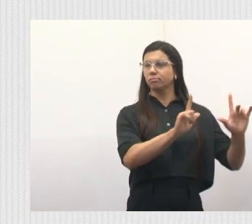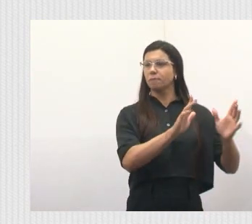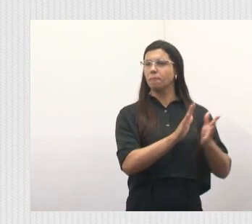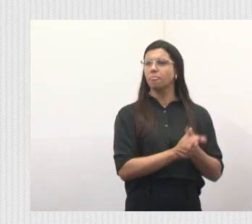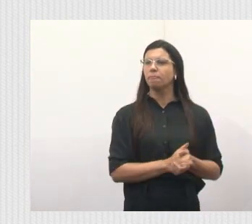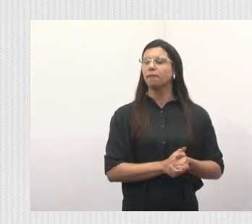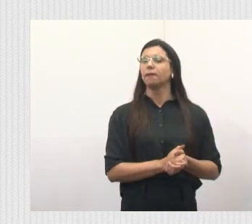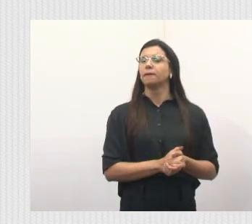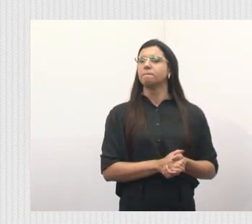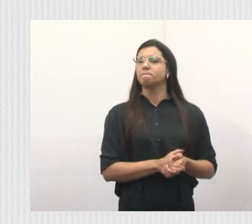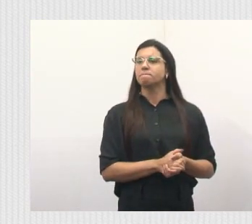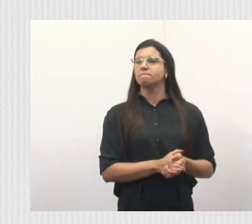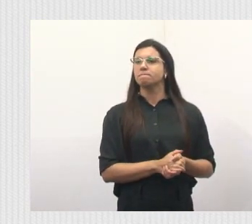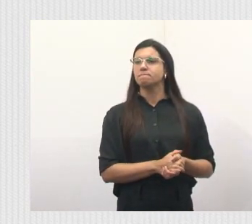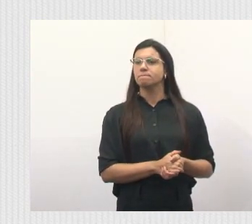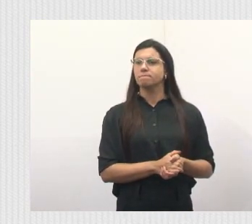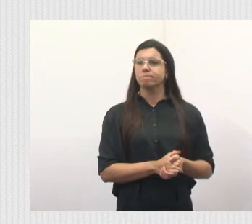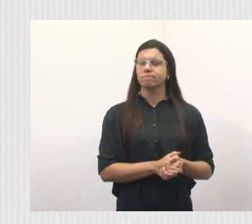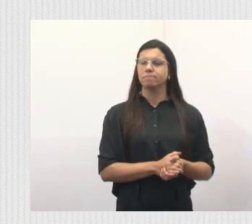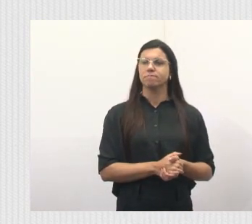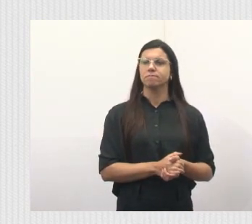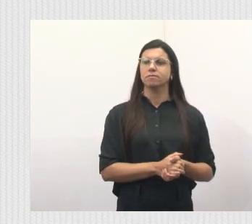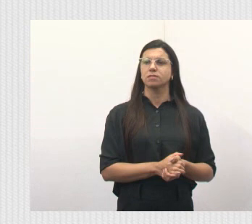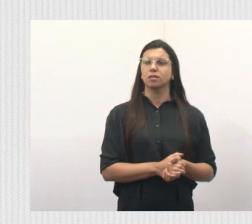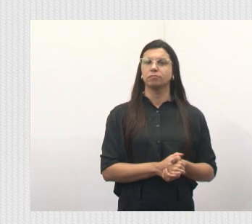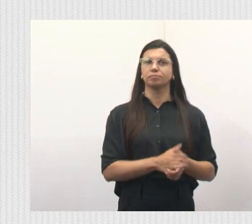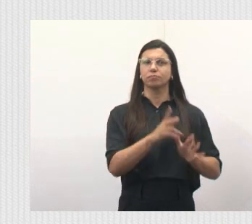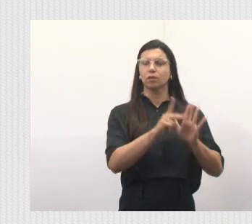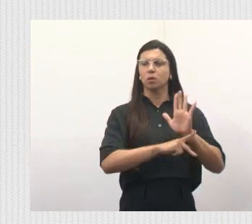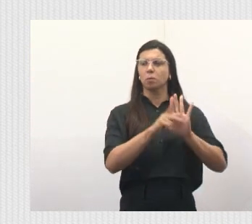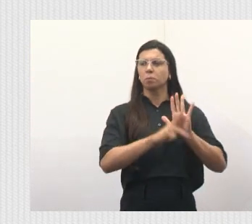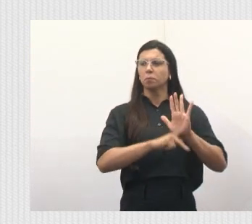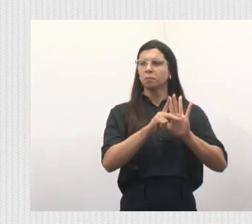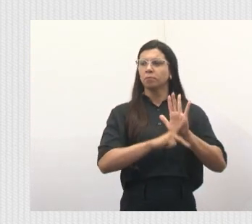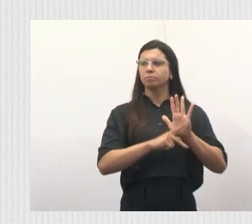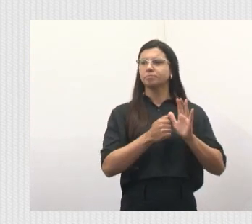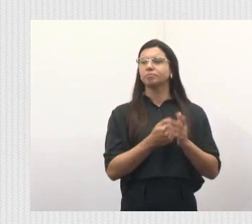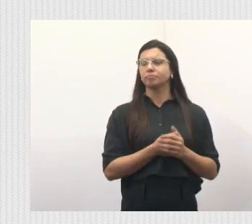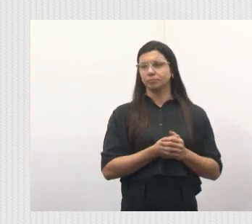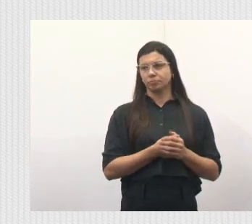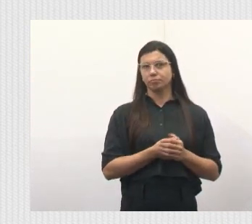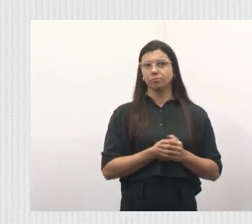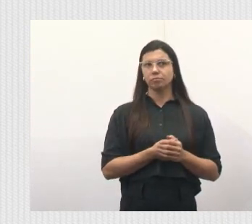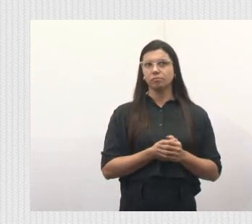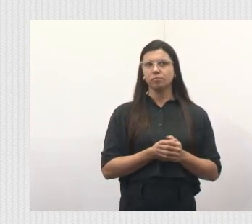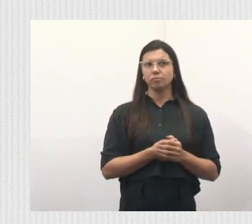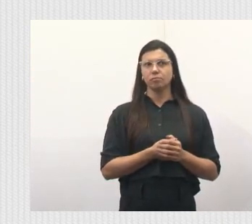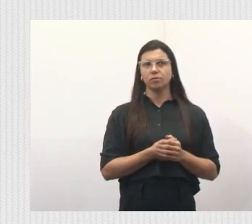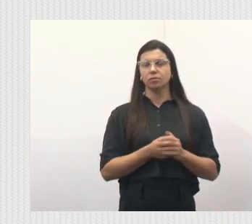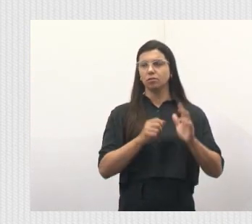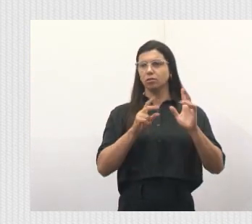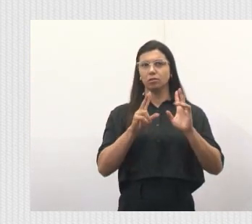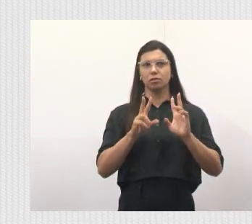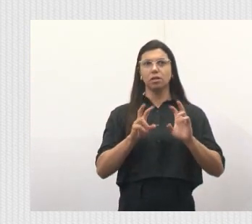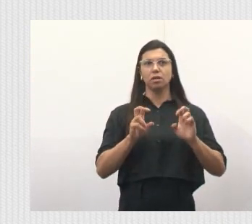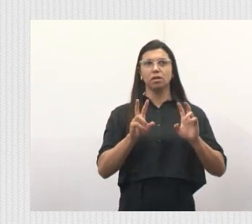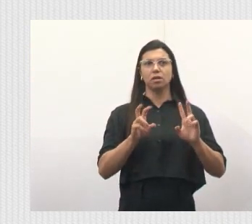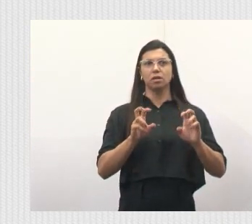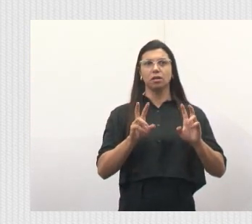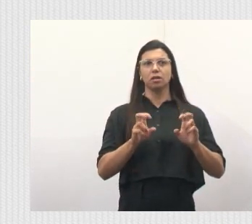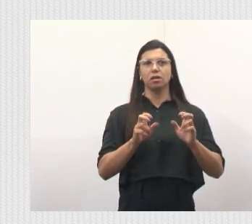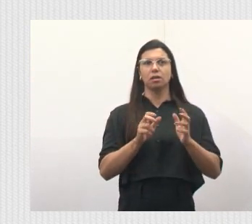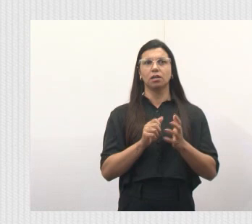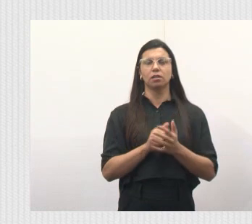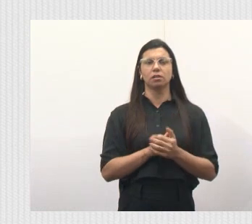E para encerrar, um projeto de indicação, né, sobre primeiros